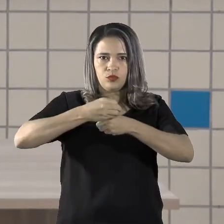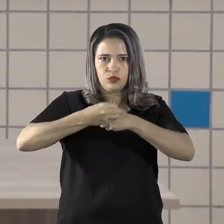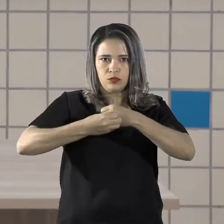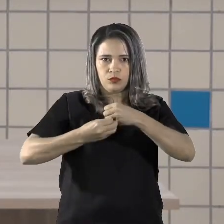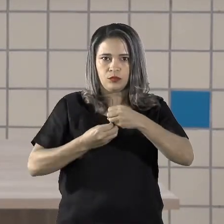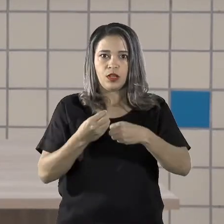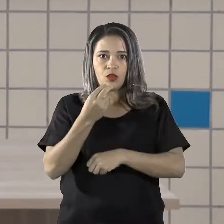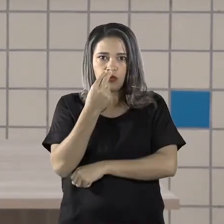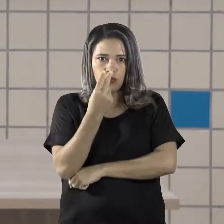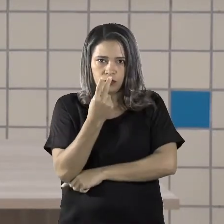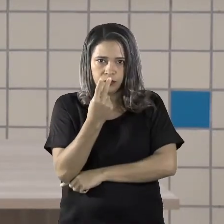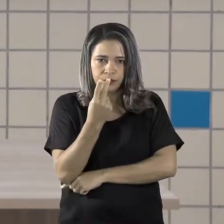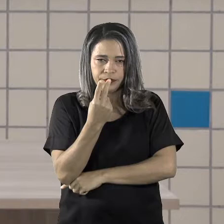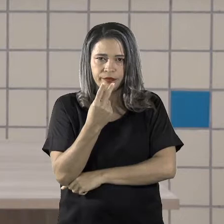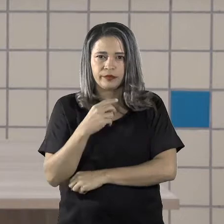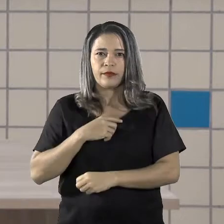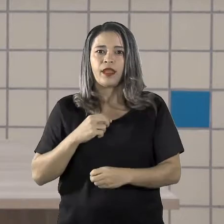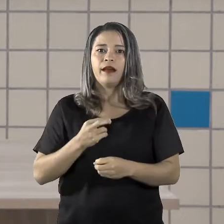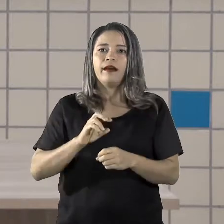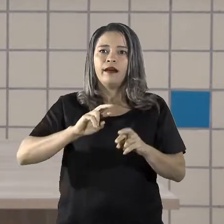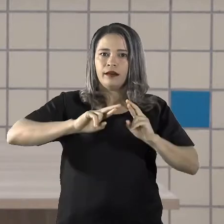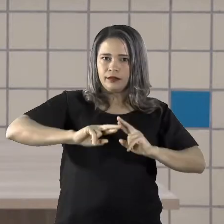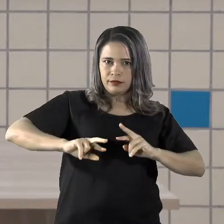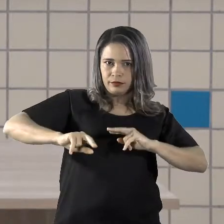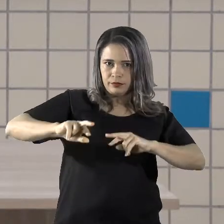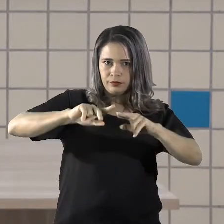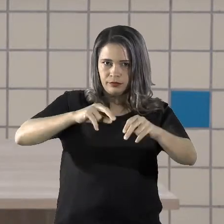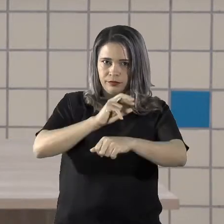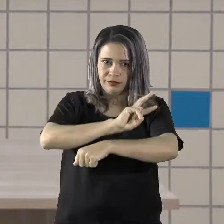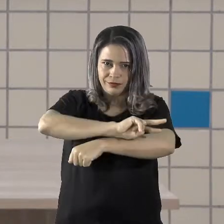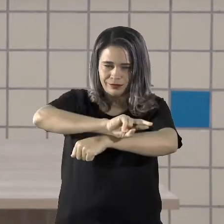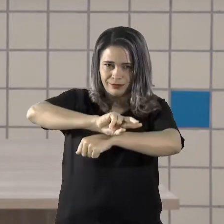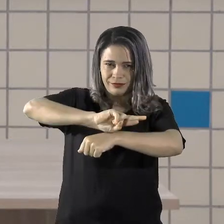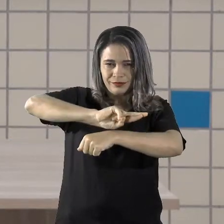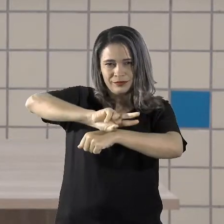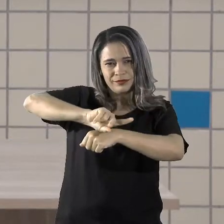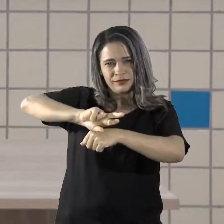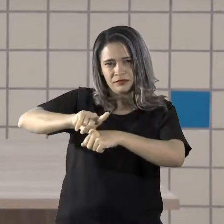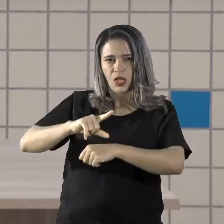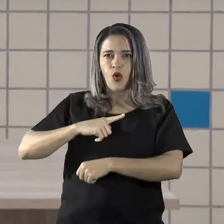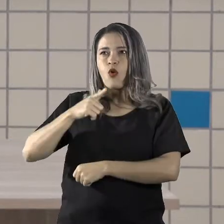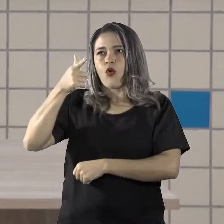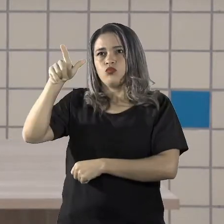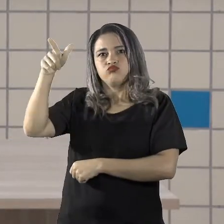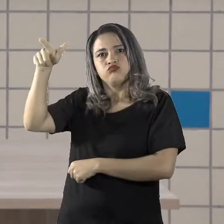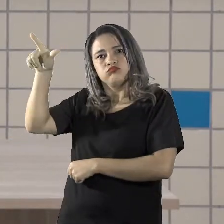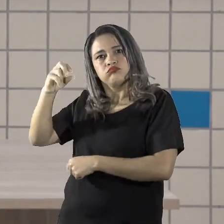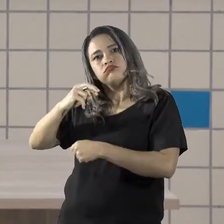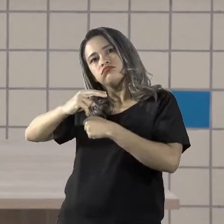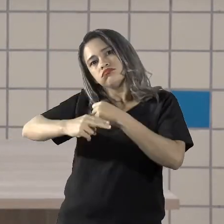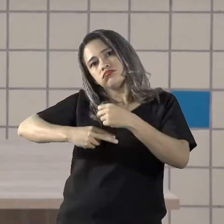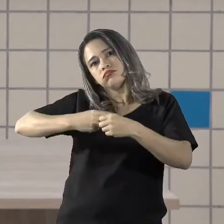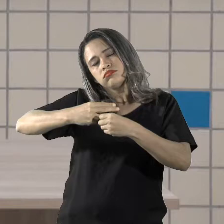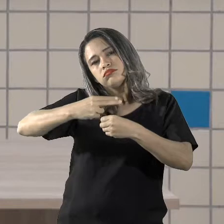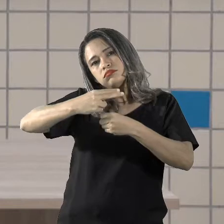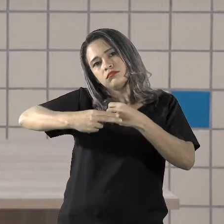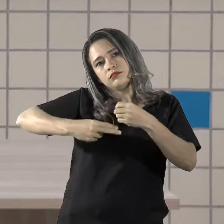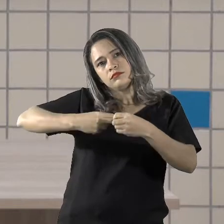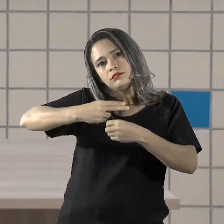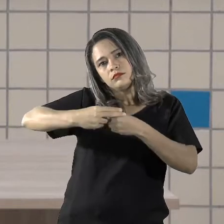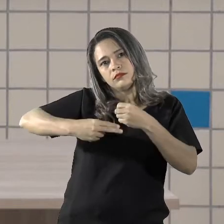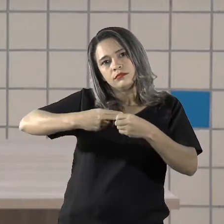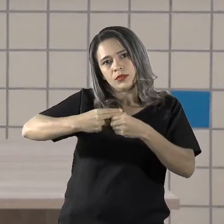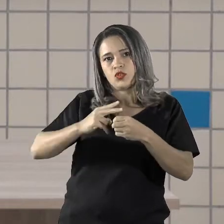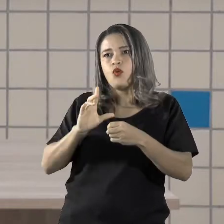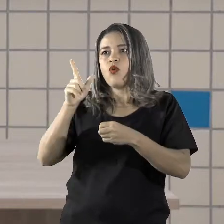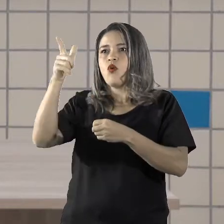substância simples. A composta, ela vai ser representada por outros tipos de átomos. São outros elementos químicos que vão se